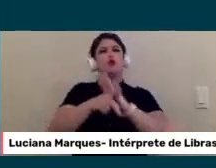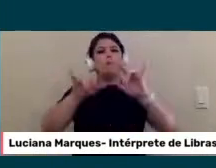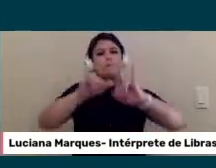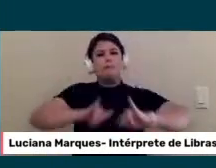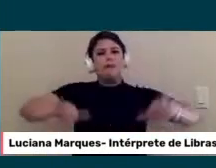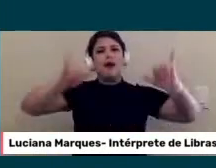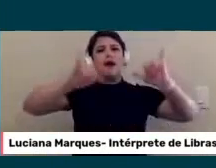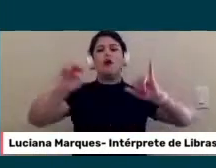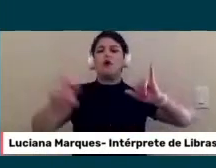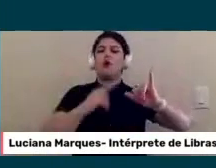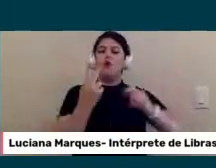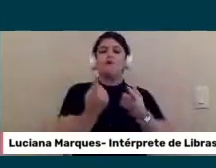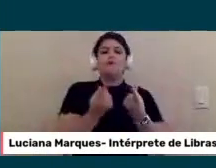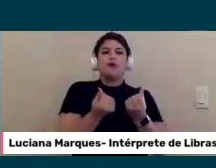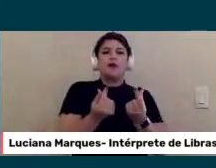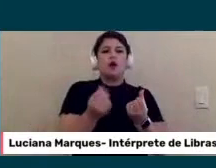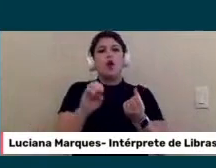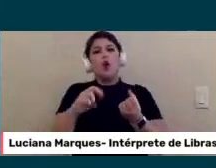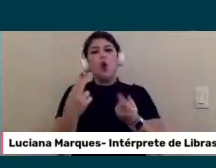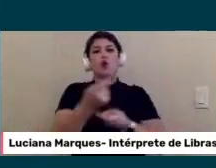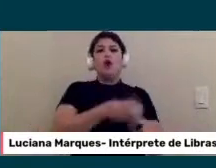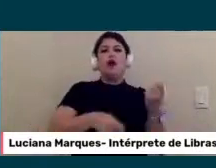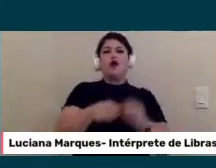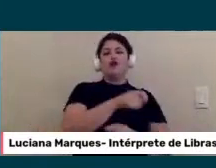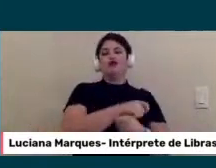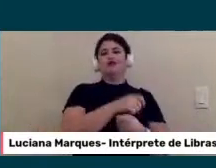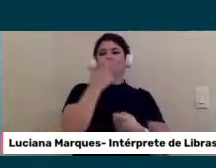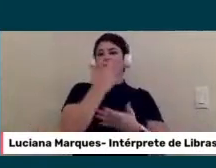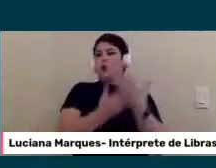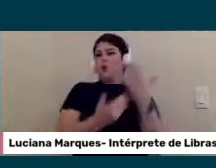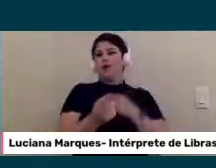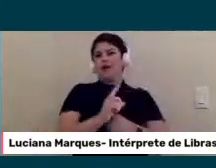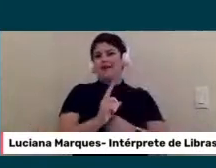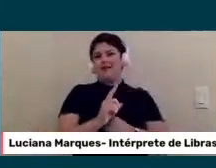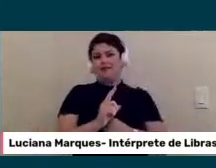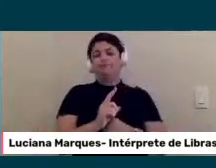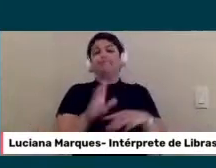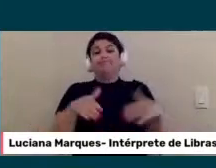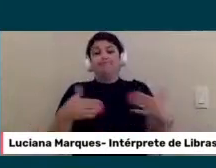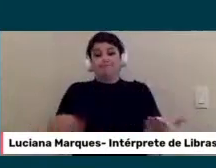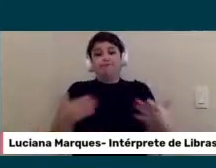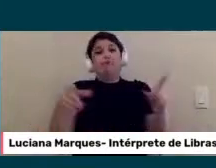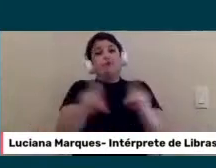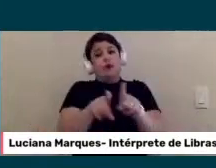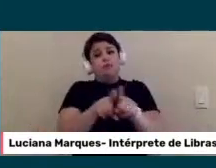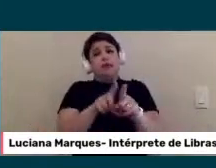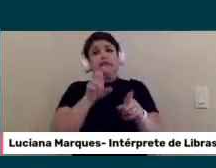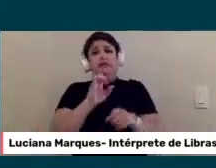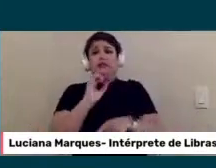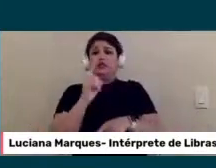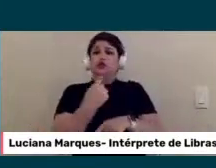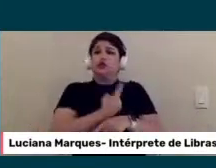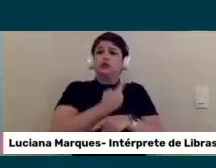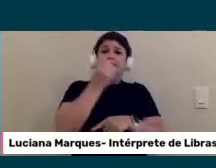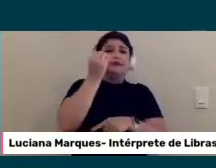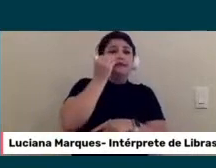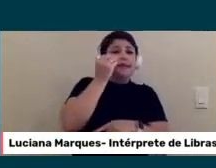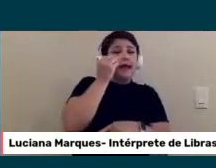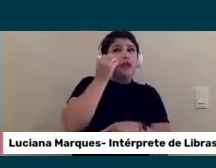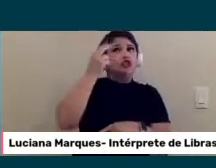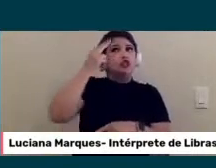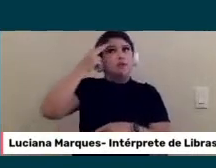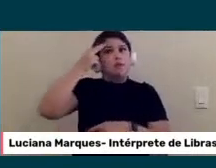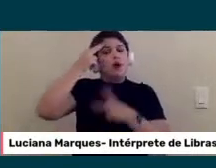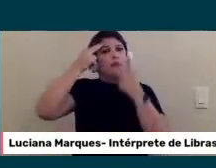financeira, seja de negócio. E assim, também quando a gente tem testes de hipótese